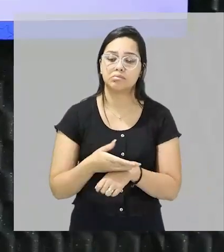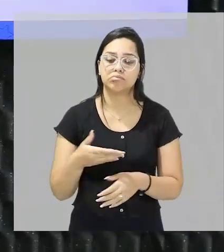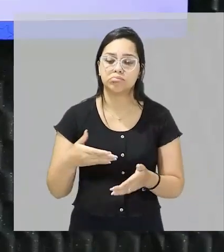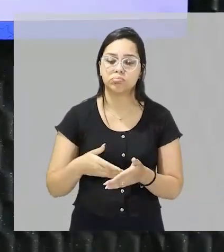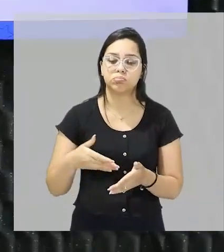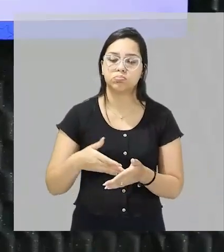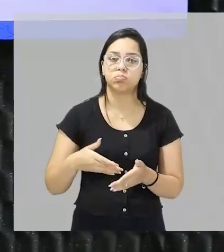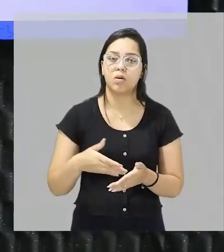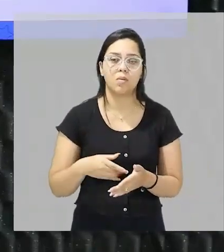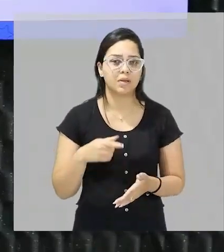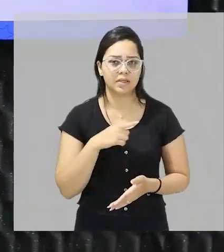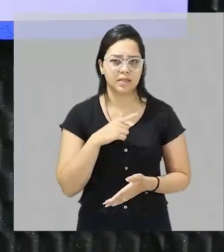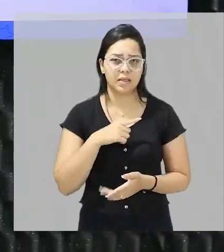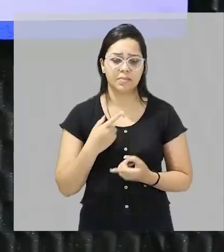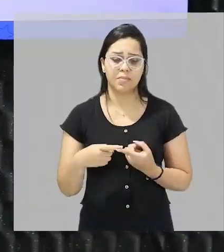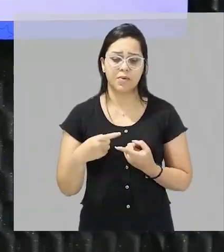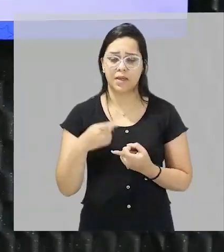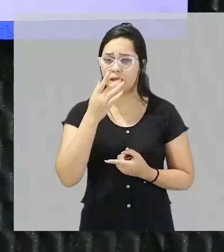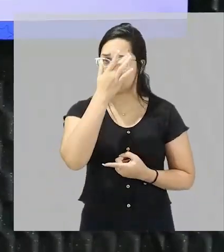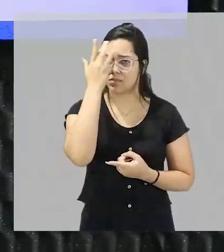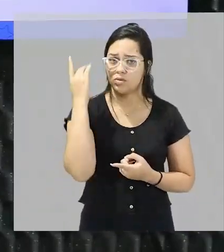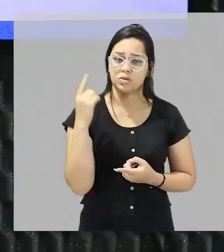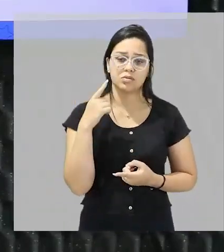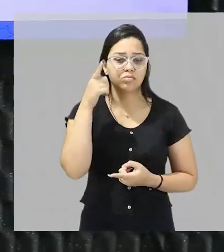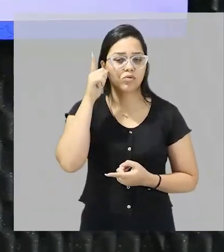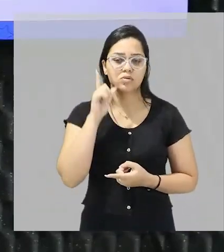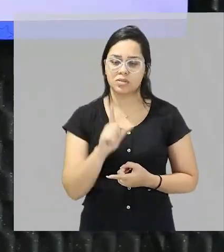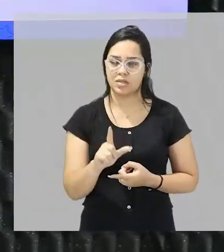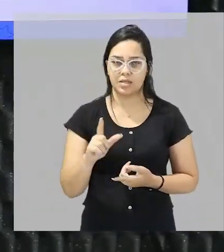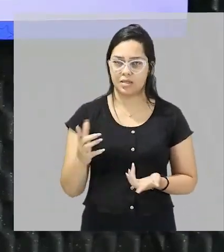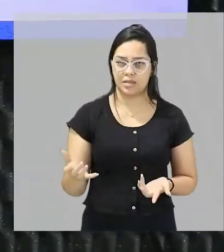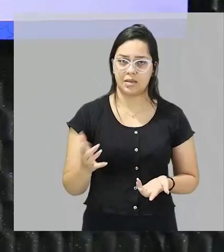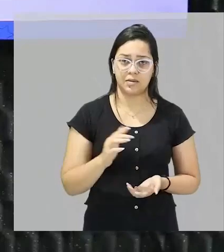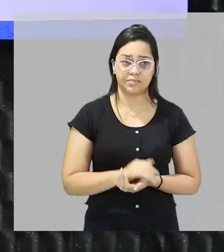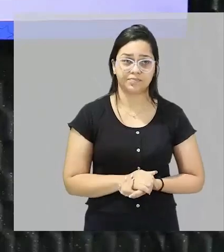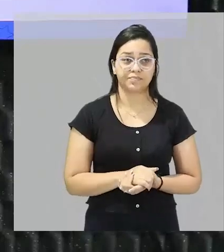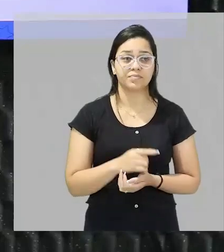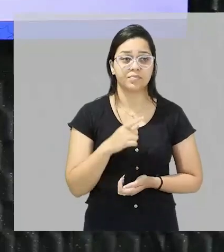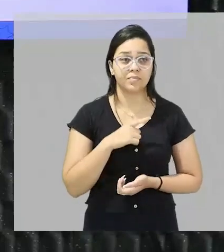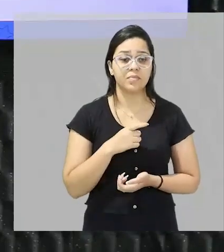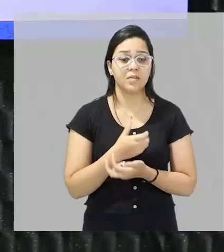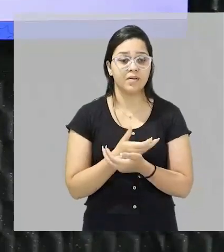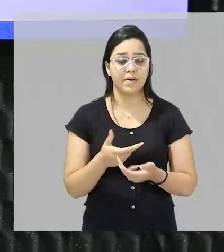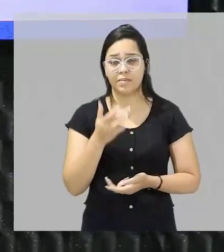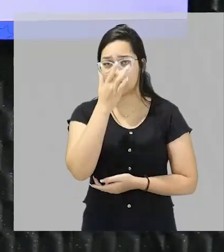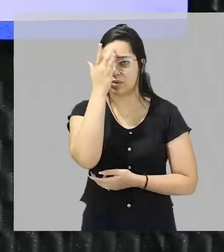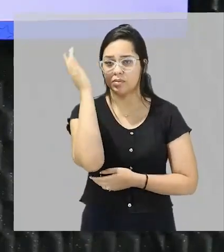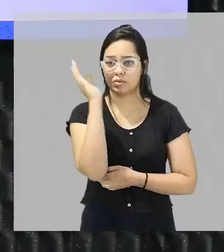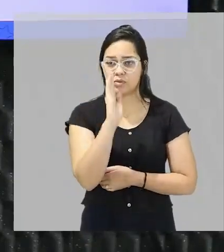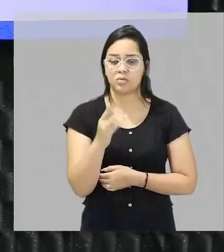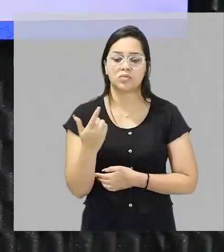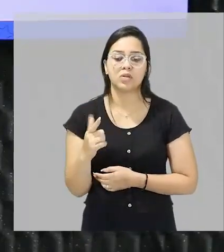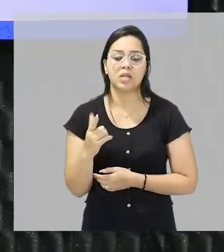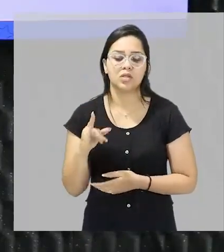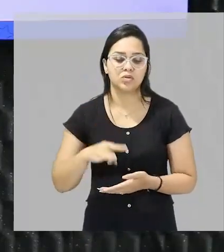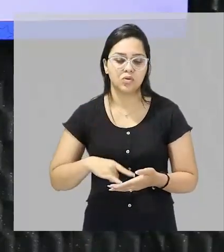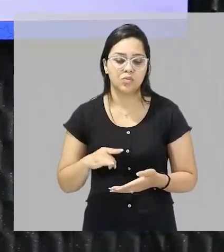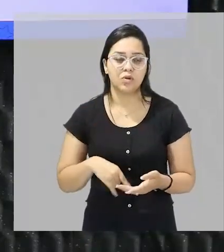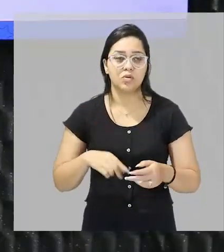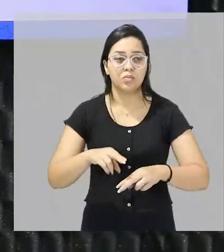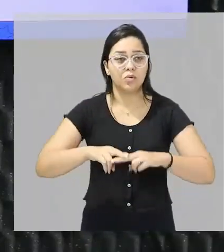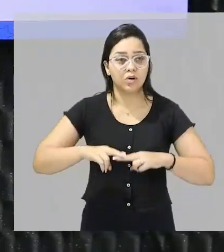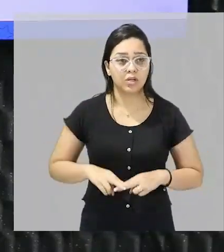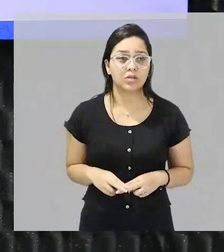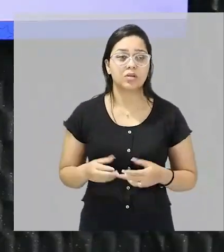tão grande? Por que as pessoas não conseguem tirar esse documento? Porque existem tantos brasileiros sem esse documento. Então é isso que ela